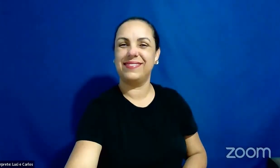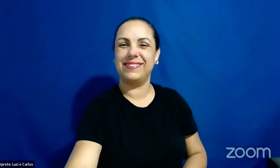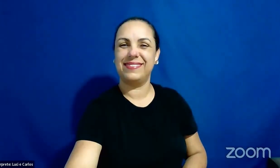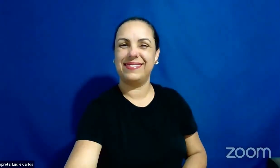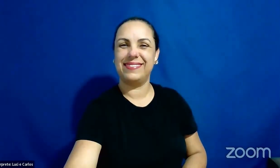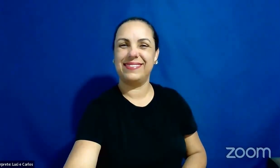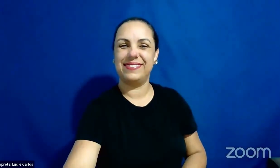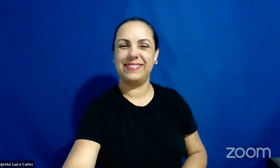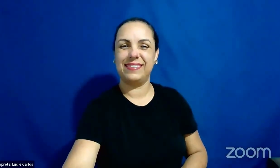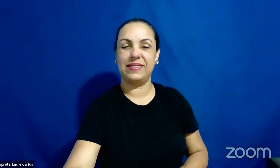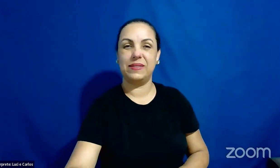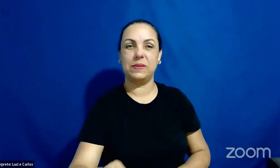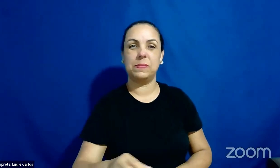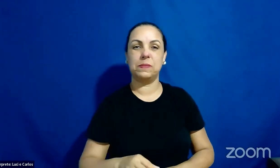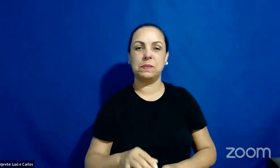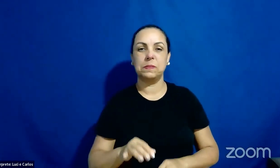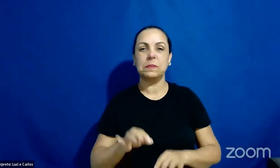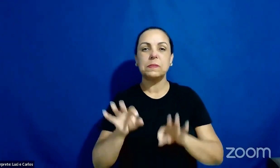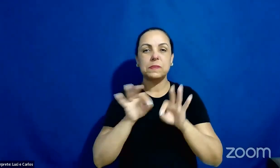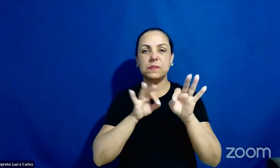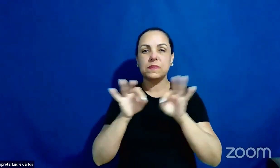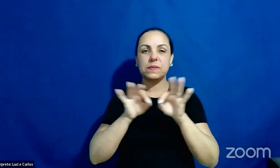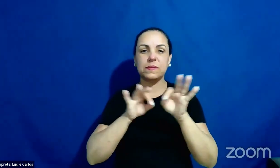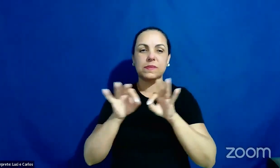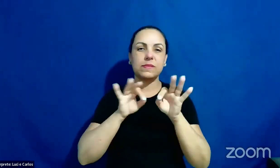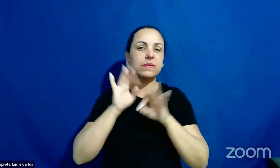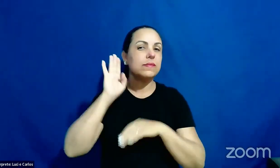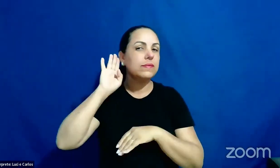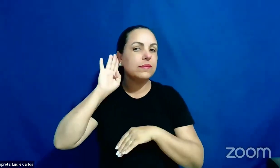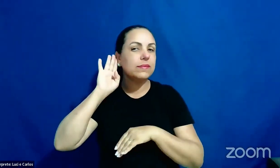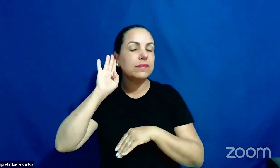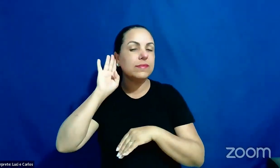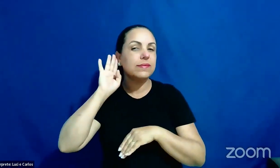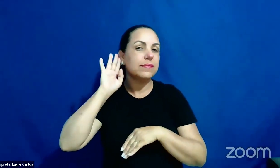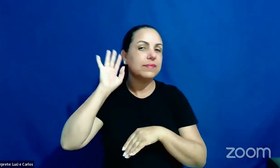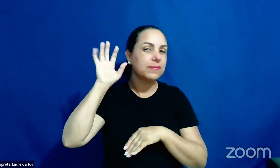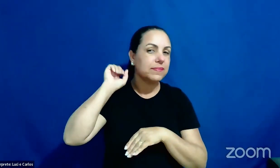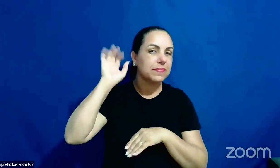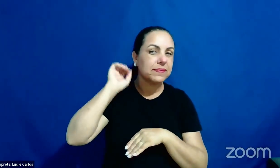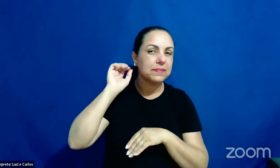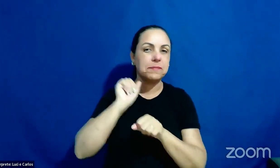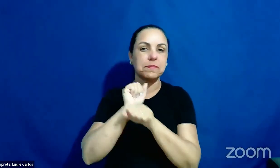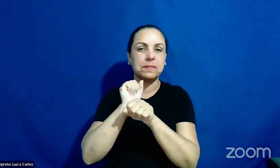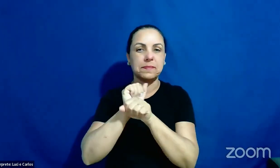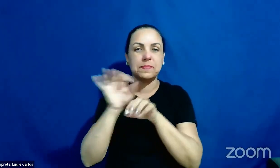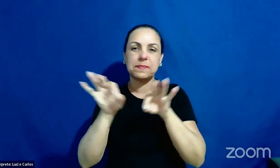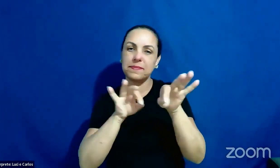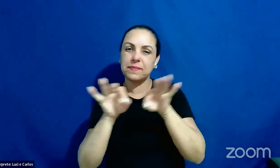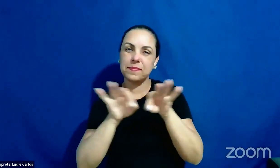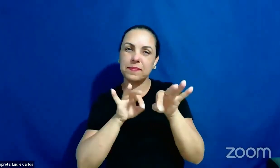tá? compartilhar som no avançado? Sim, fui. Deixa eu ver aqui. Peraí.